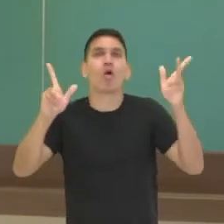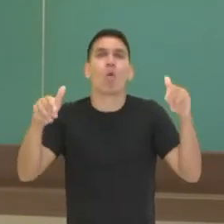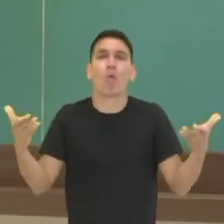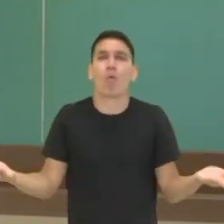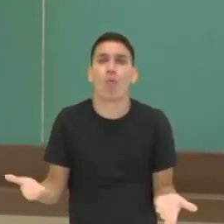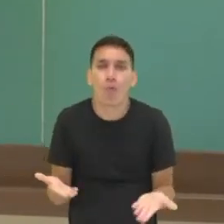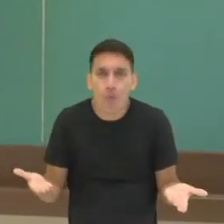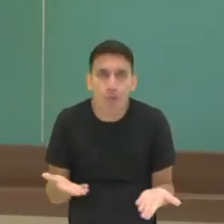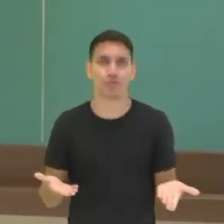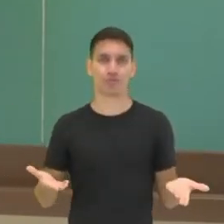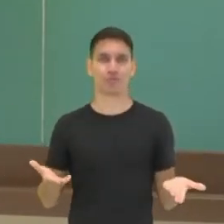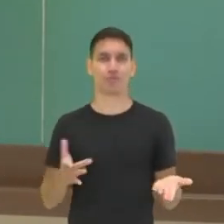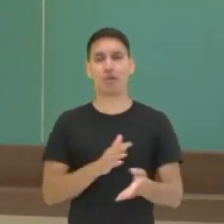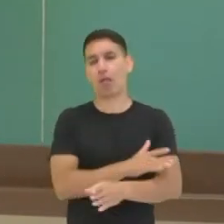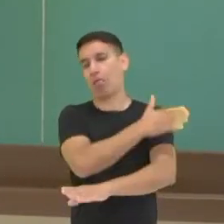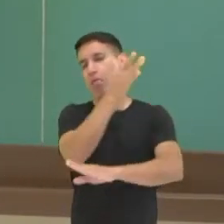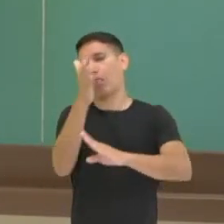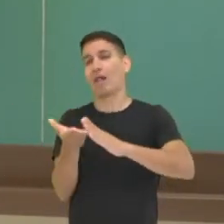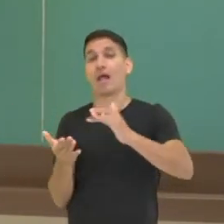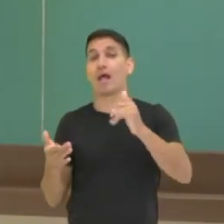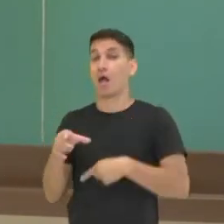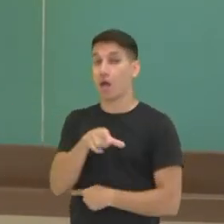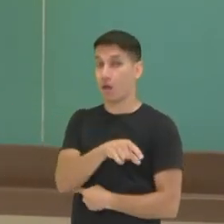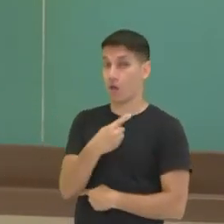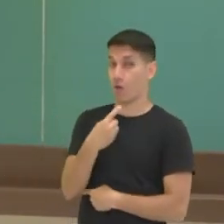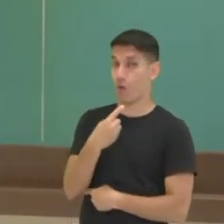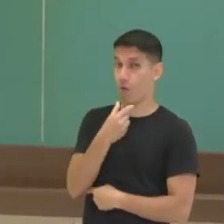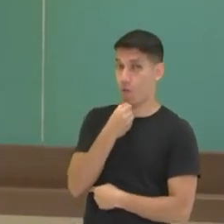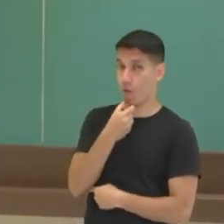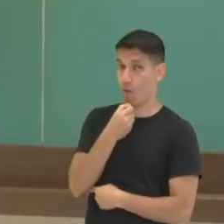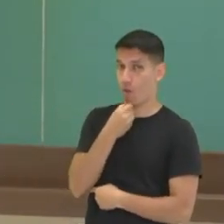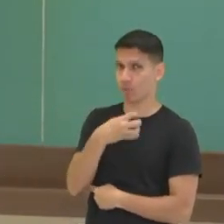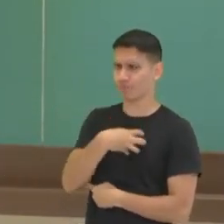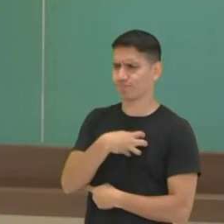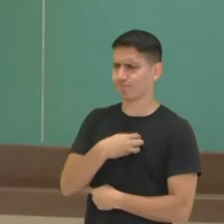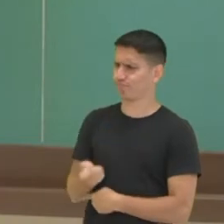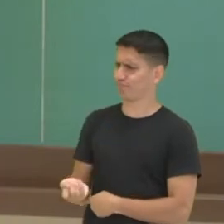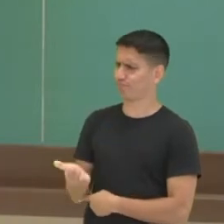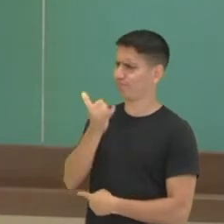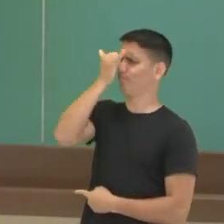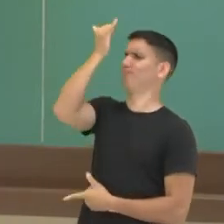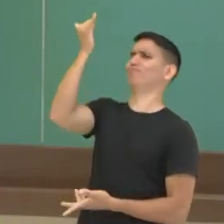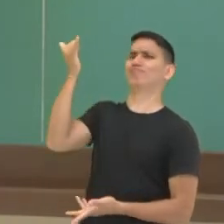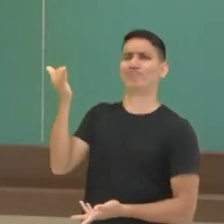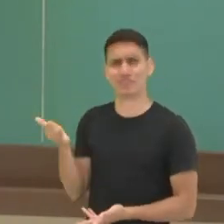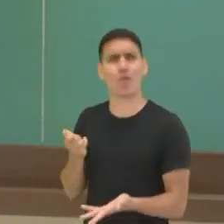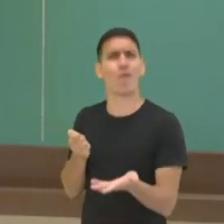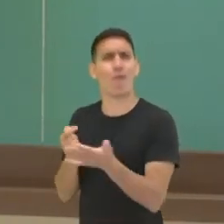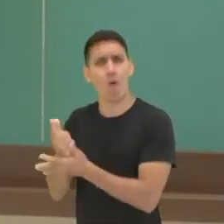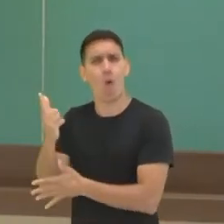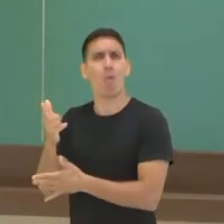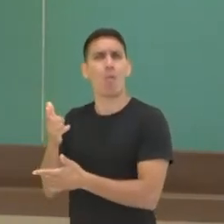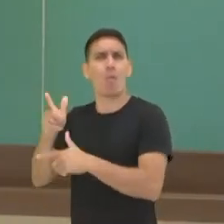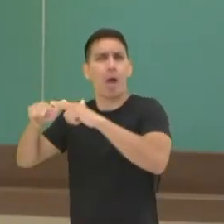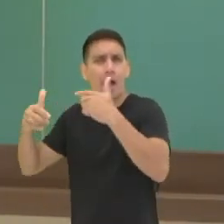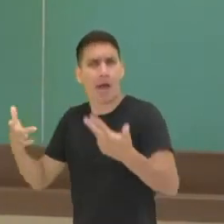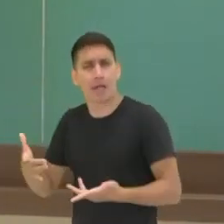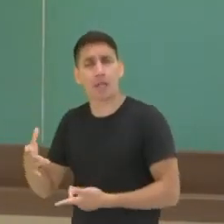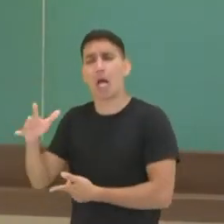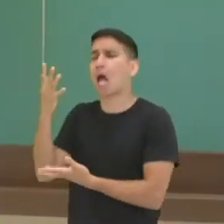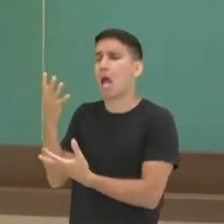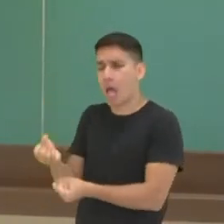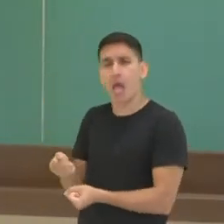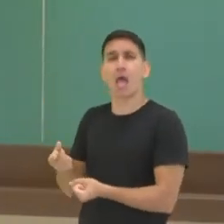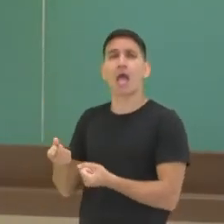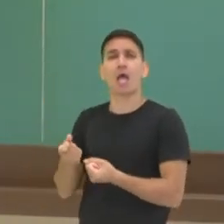parece ter sido totalmente enganado, ele tinha uma expectativa quando ele adquiriu um produto, né, de que esse produto fosse uma roda e essa roda fosse